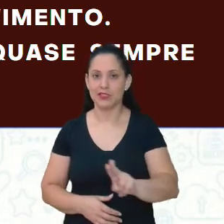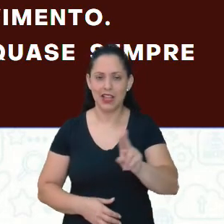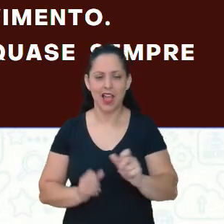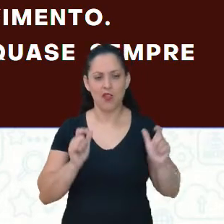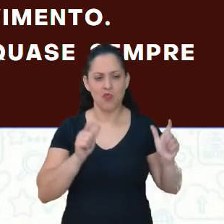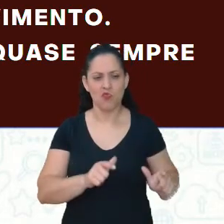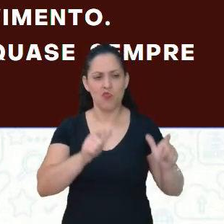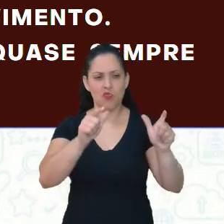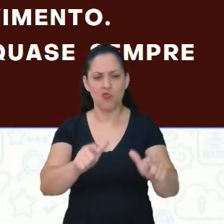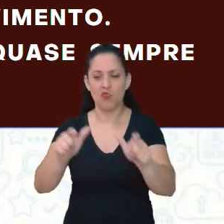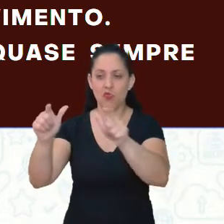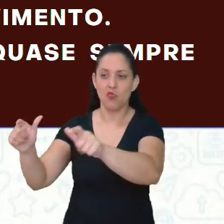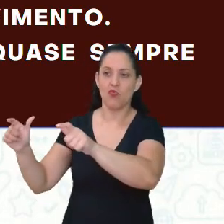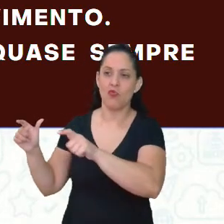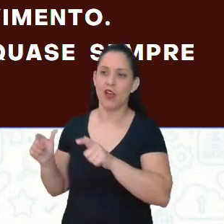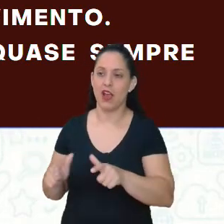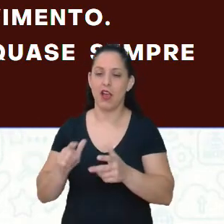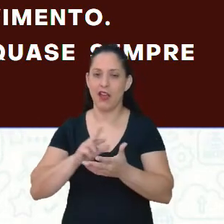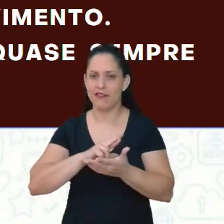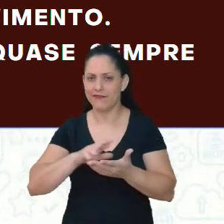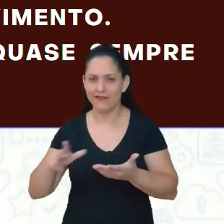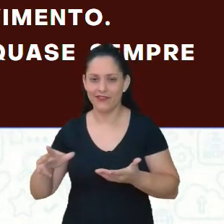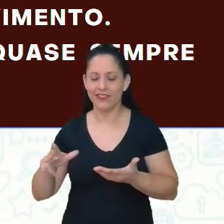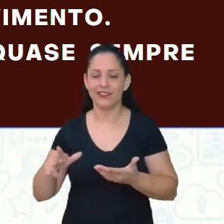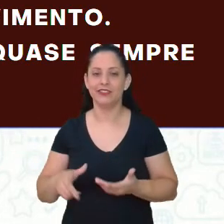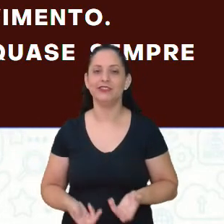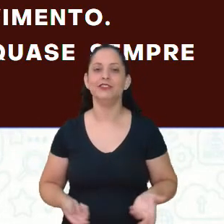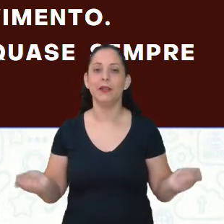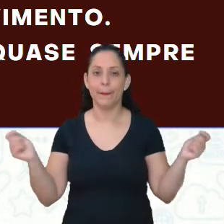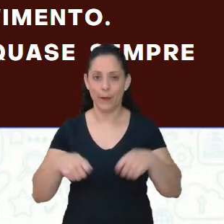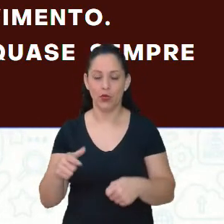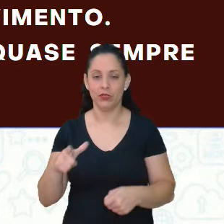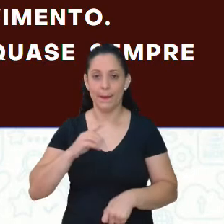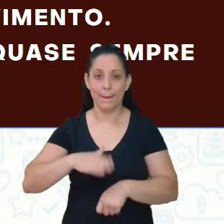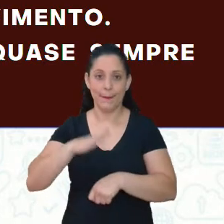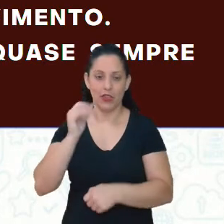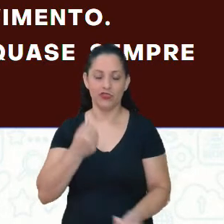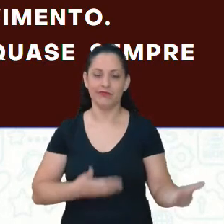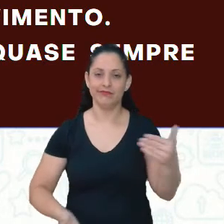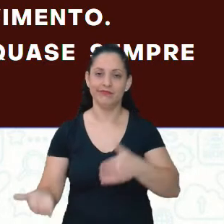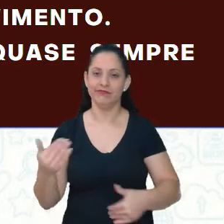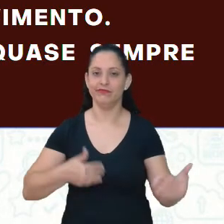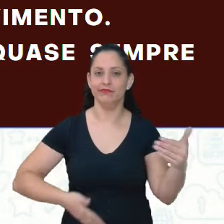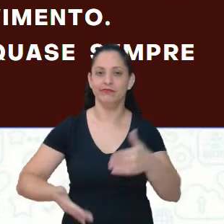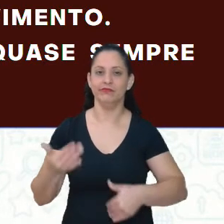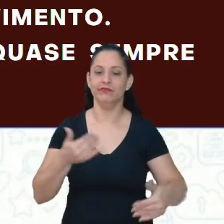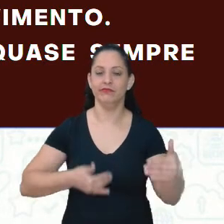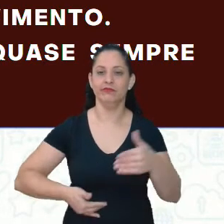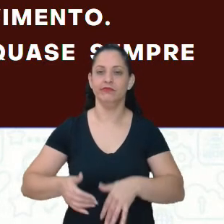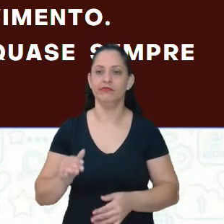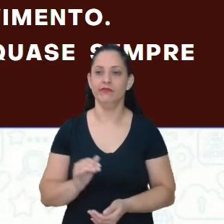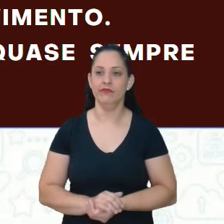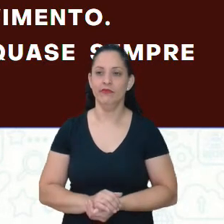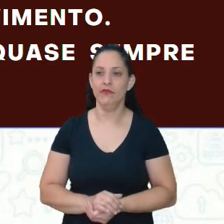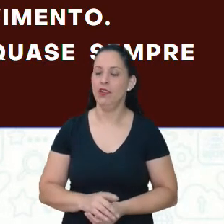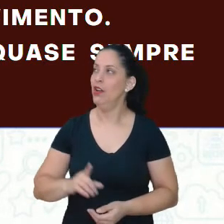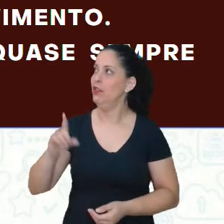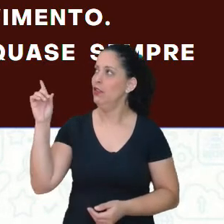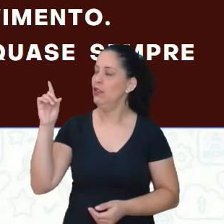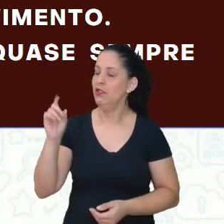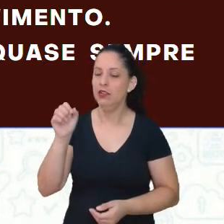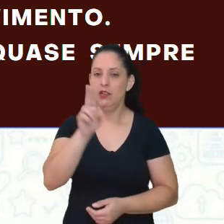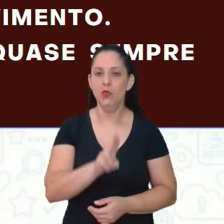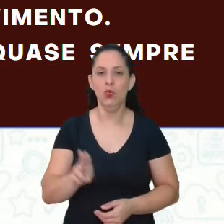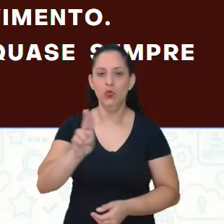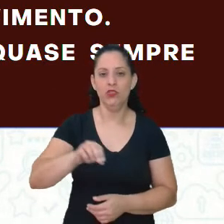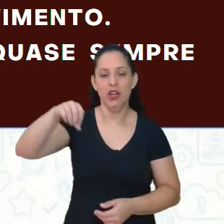lugares que possibilitem mais imersão e envolvimento. No teatro atual, a metalinguagem é quase sempre presente. Então,